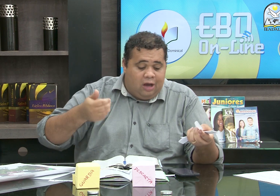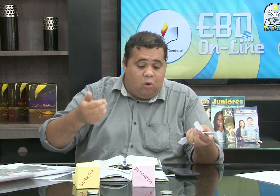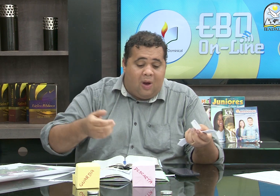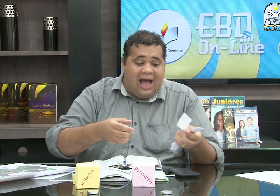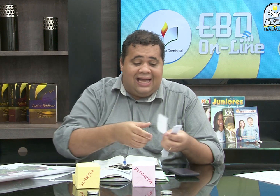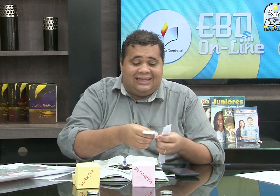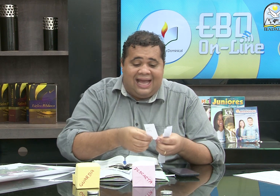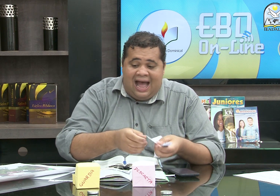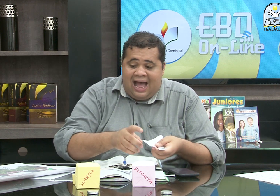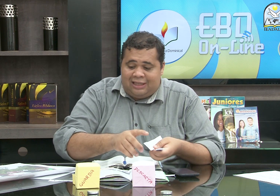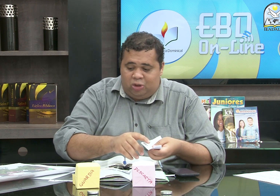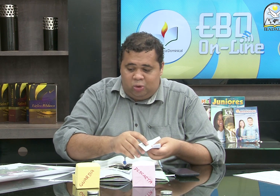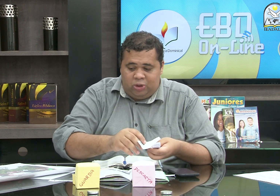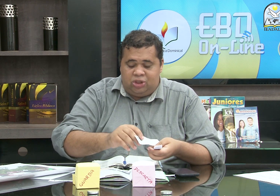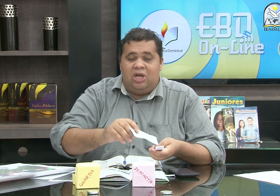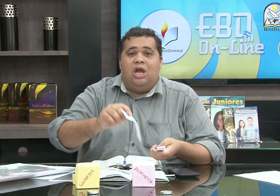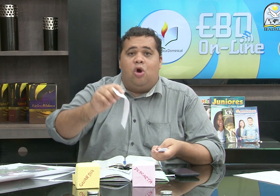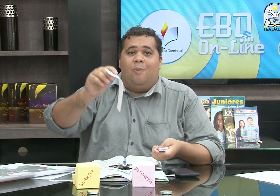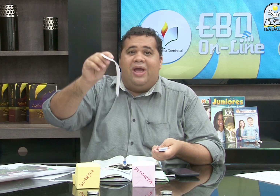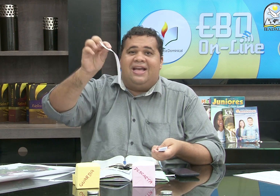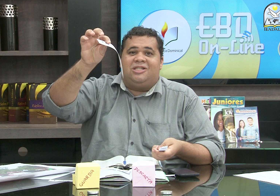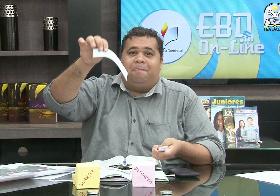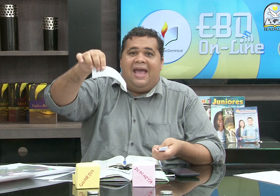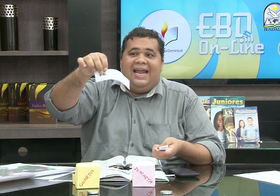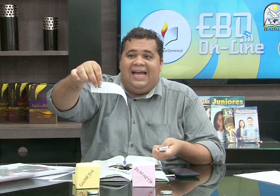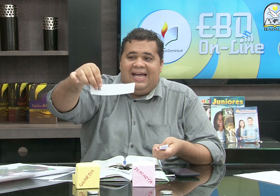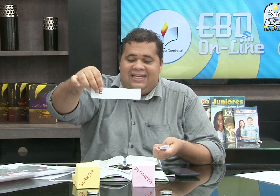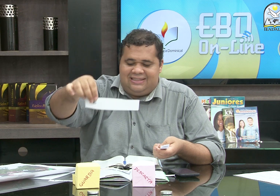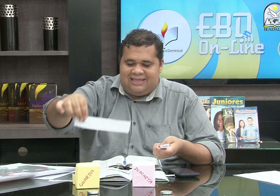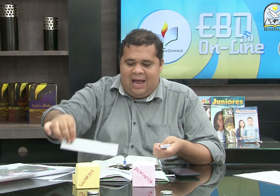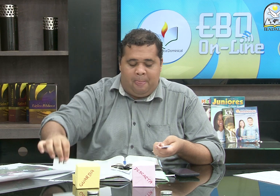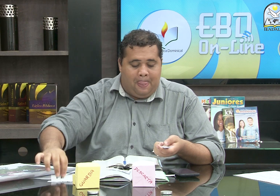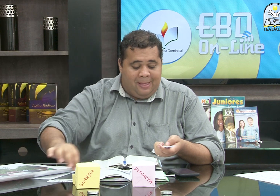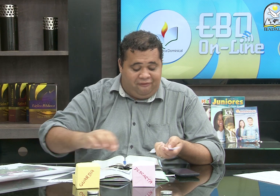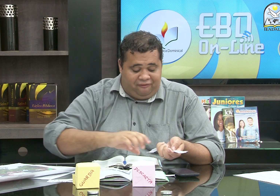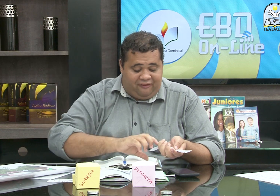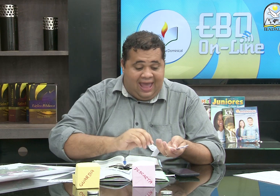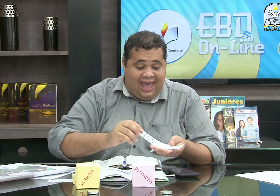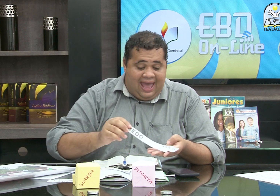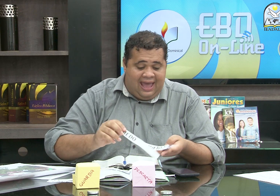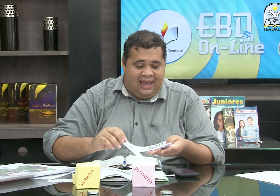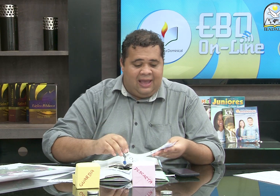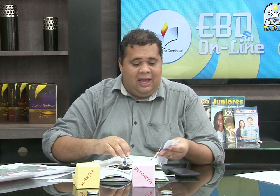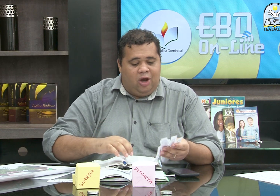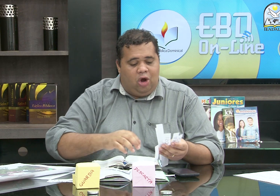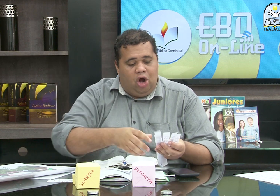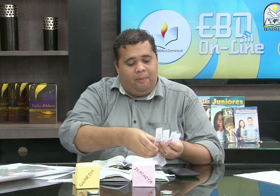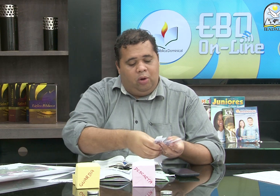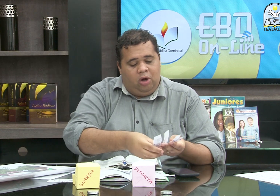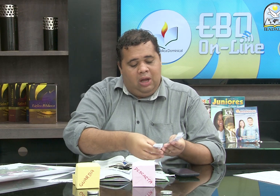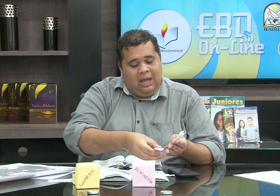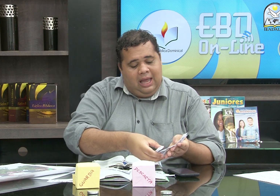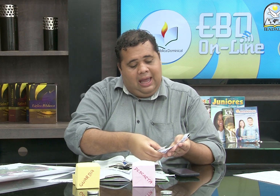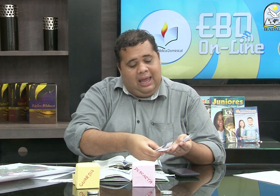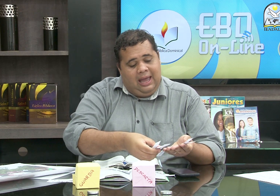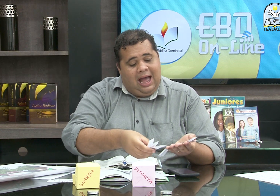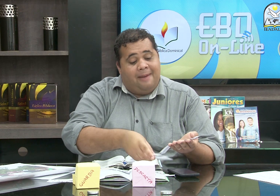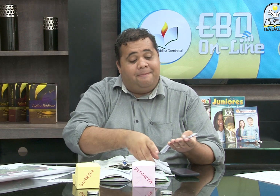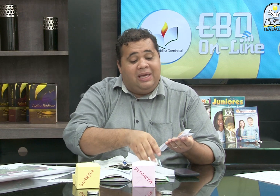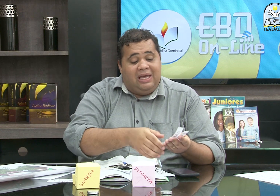ser guardados como esperança fé como